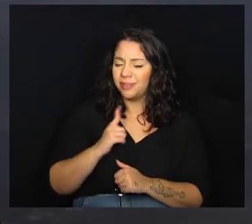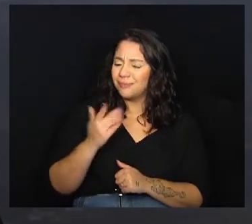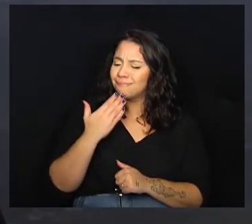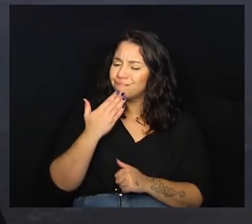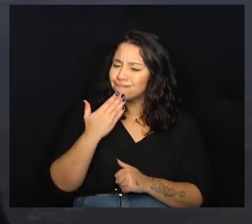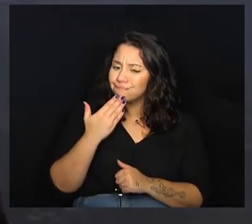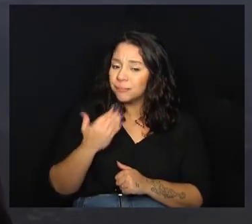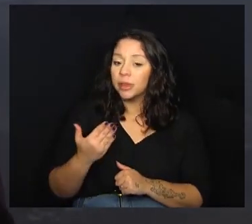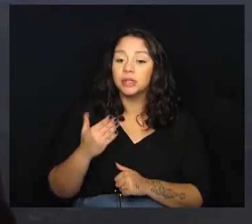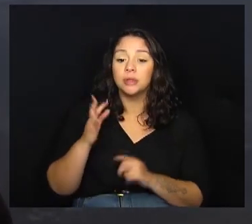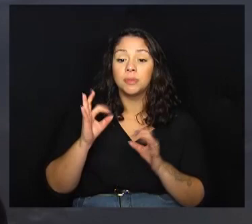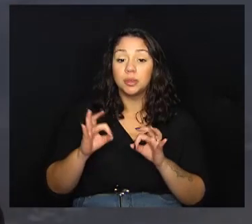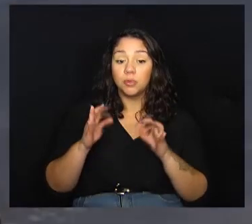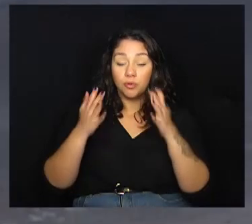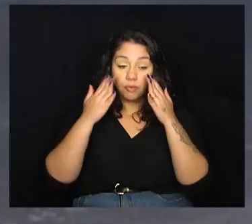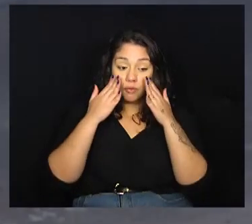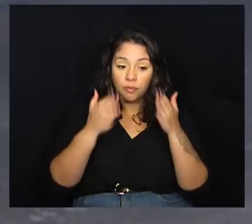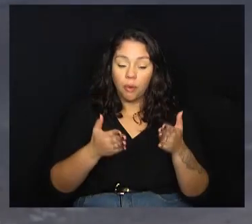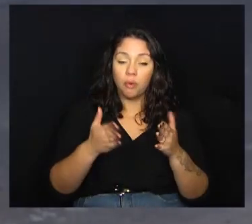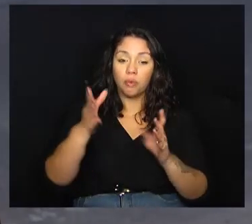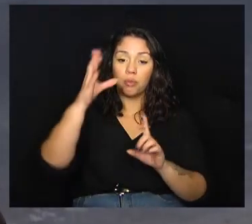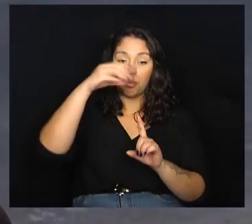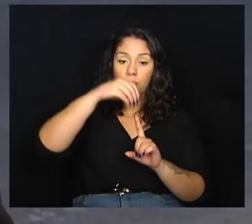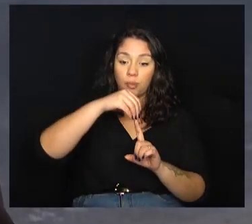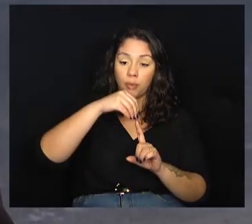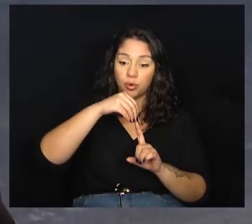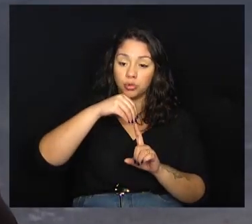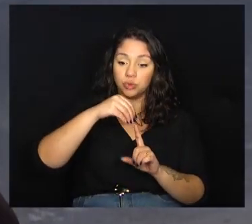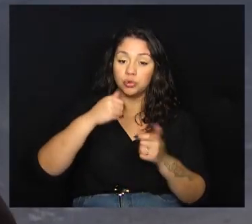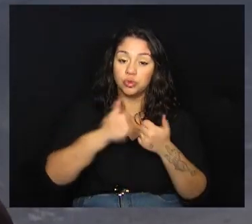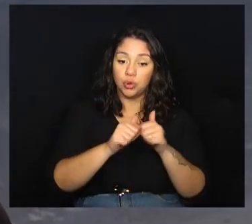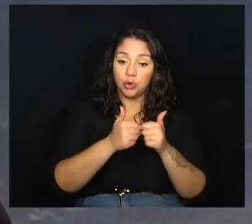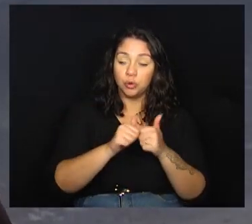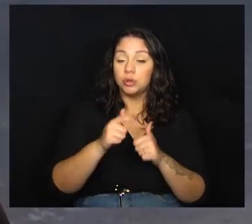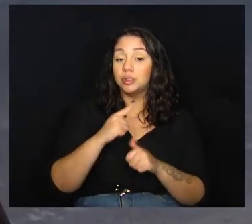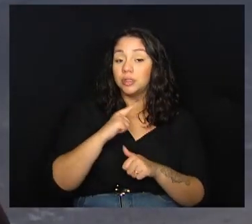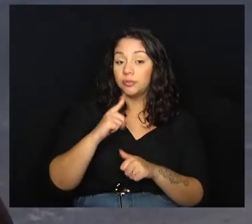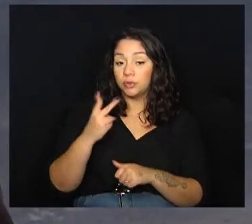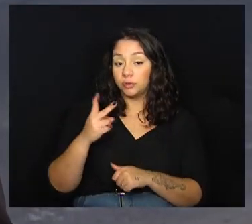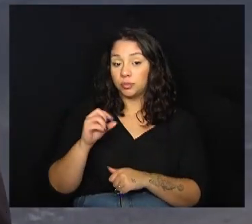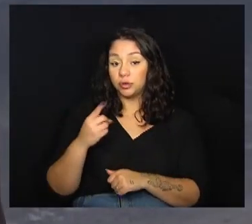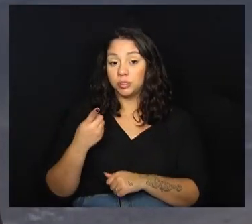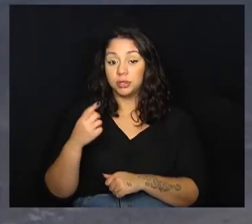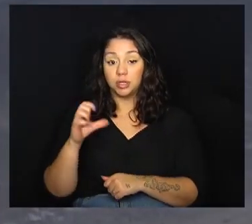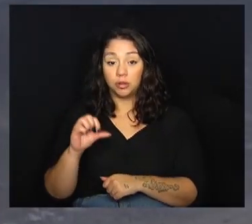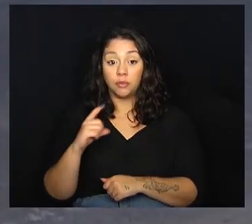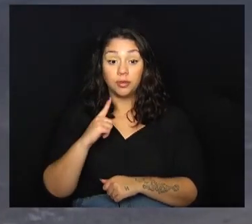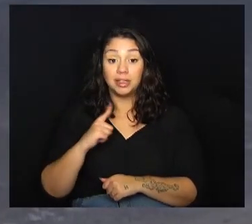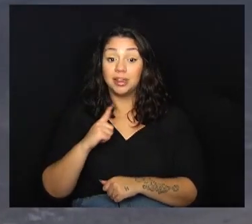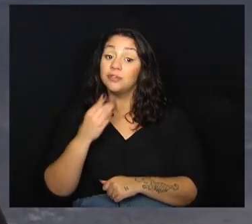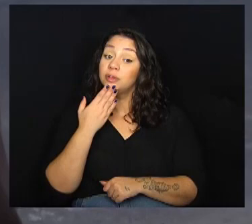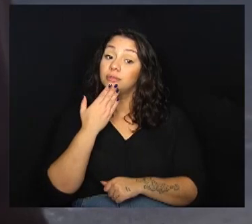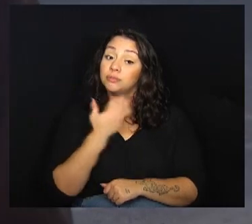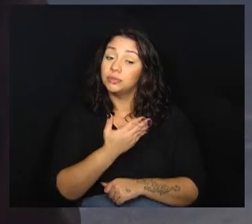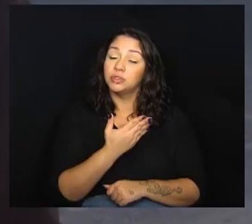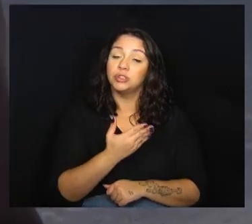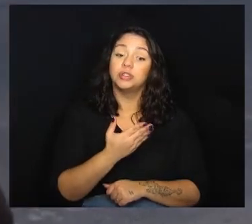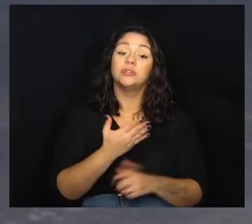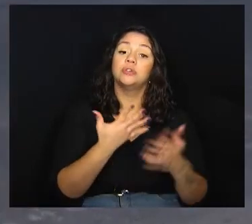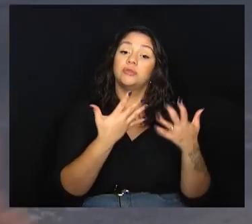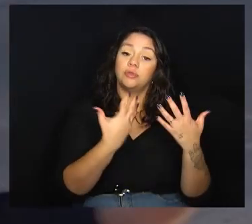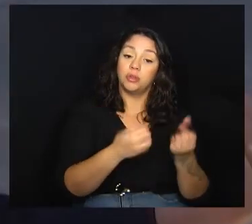reivindicações estava voltada ao ponto de ônibus. Nós fizemos em 2019 uma indicação, foi atendido pela INDEC